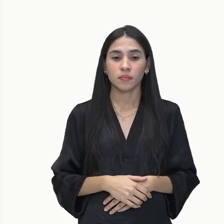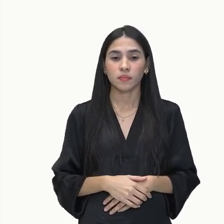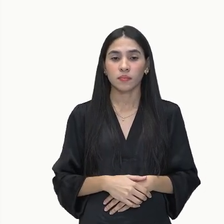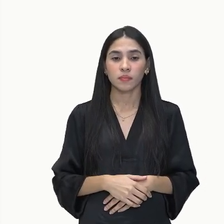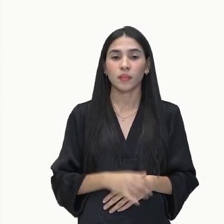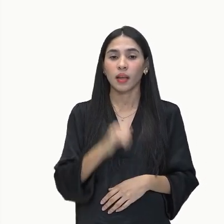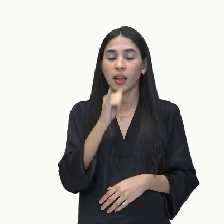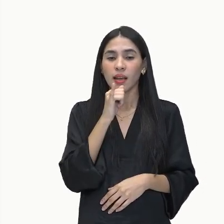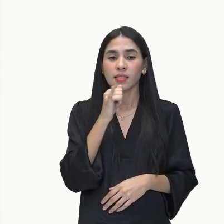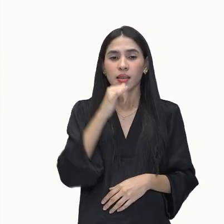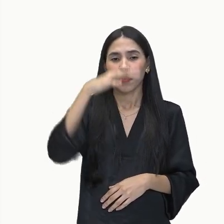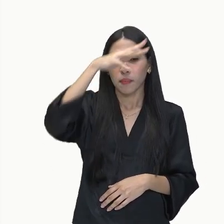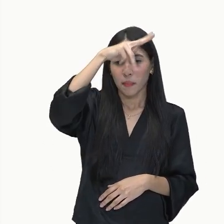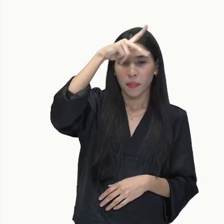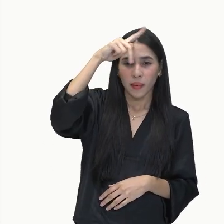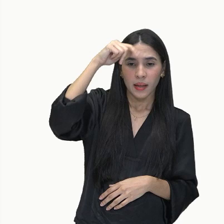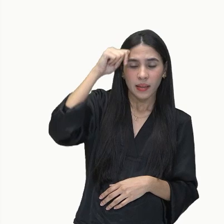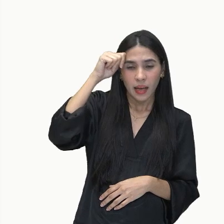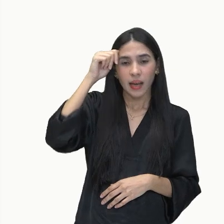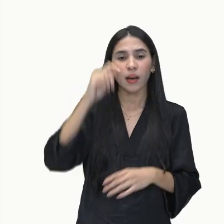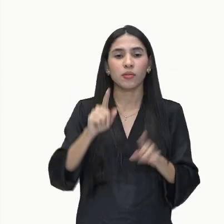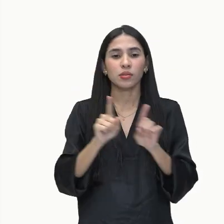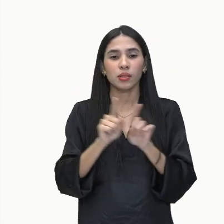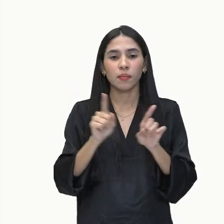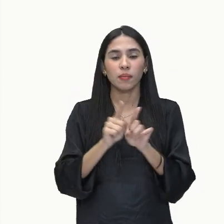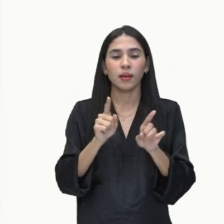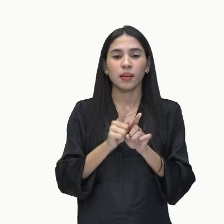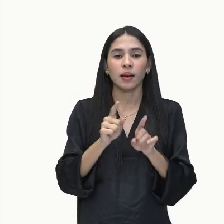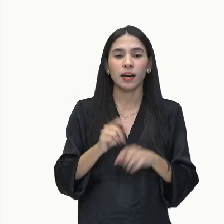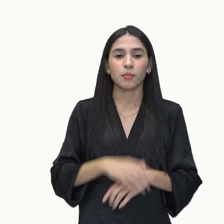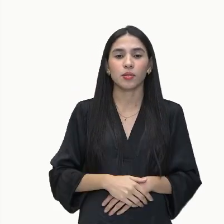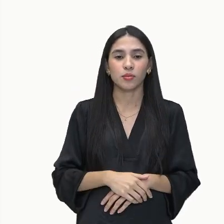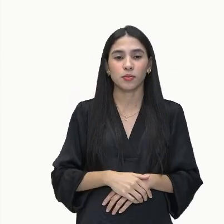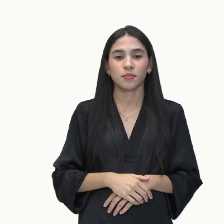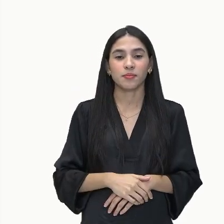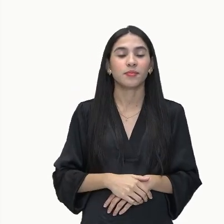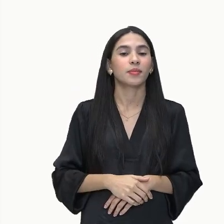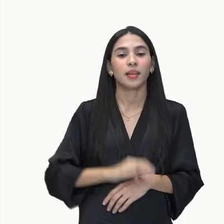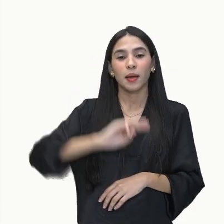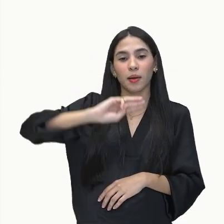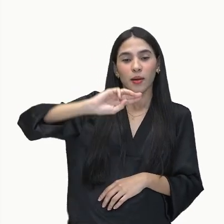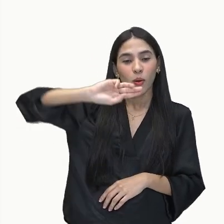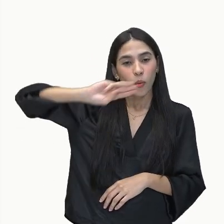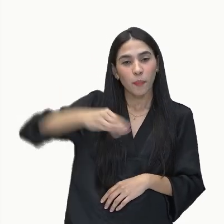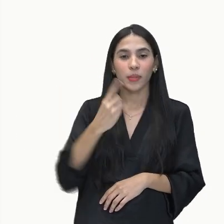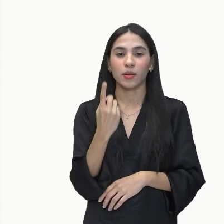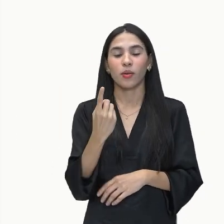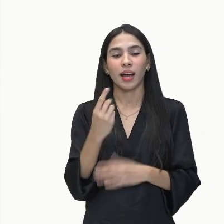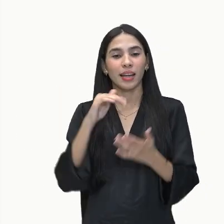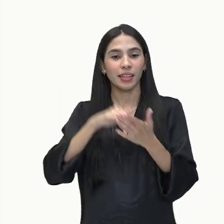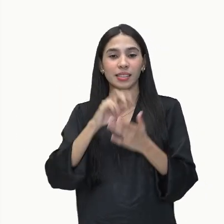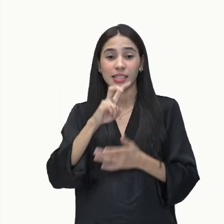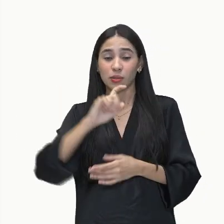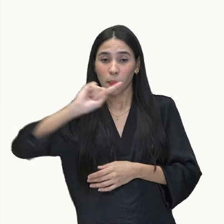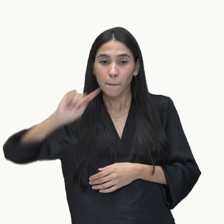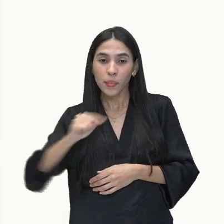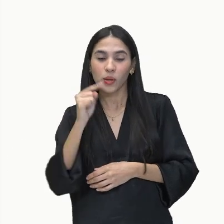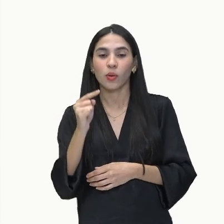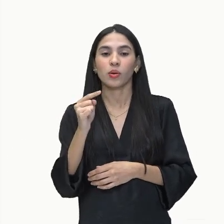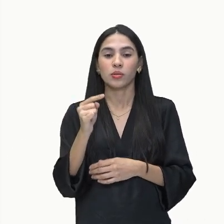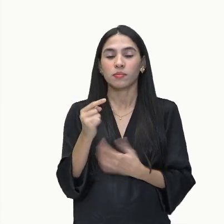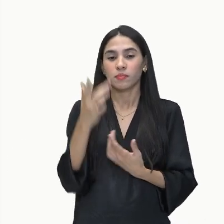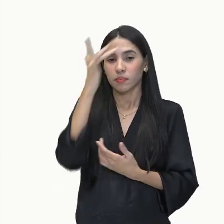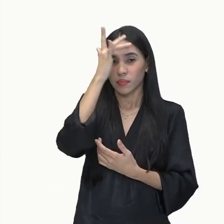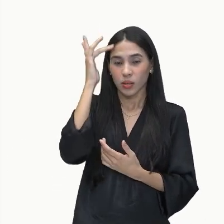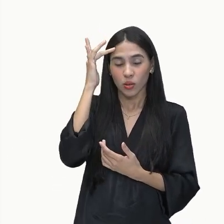Manaus, Belém, Fortaleza, a população urbana ela estava entre 1 milhão a 5 milhões de pessoas que viviam nas